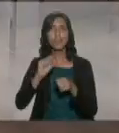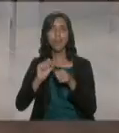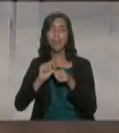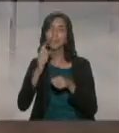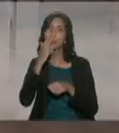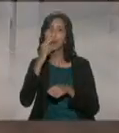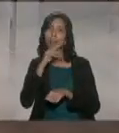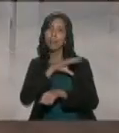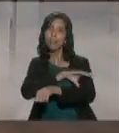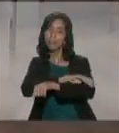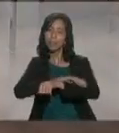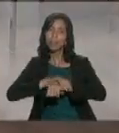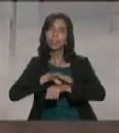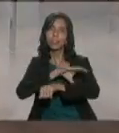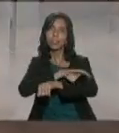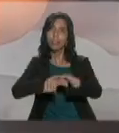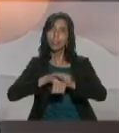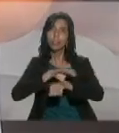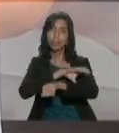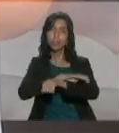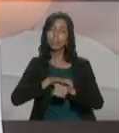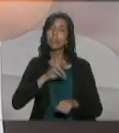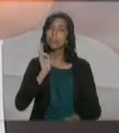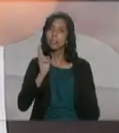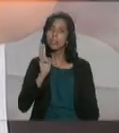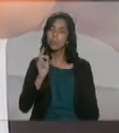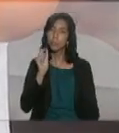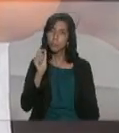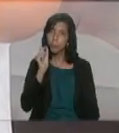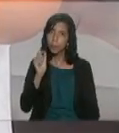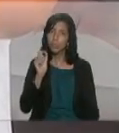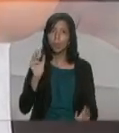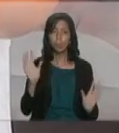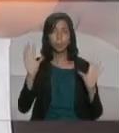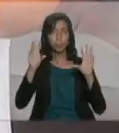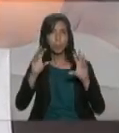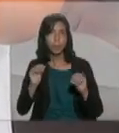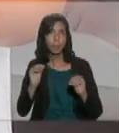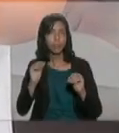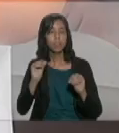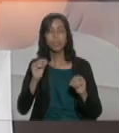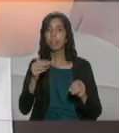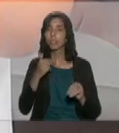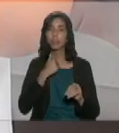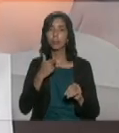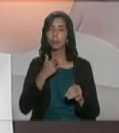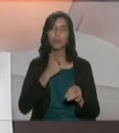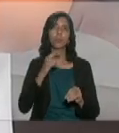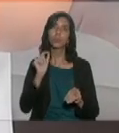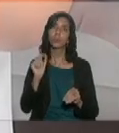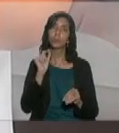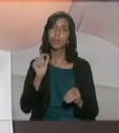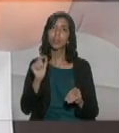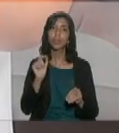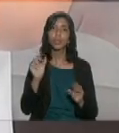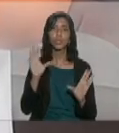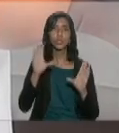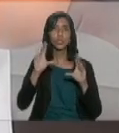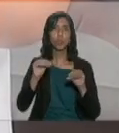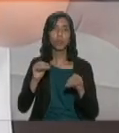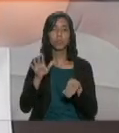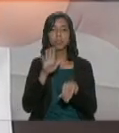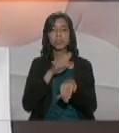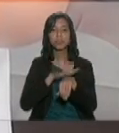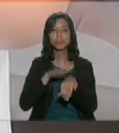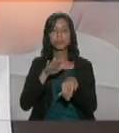um círculo, né, para um lado e para o outro. Sempre a pegada, né, o toque, ele não pode ser um toque